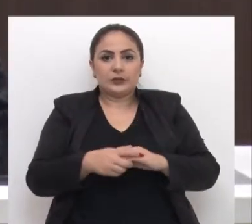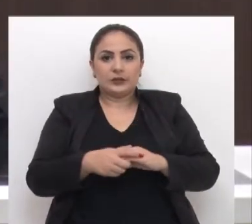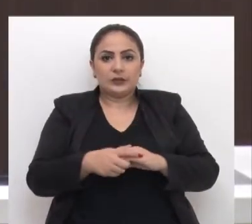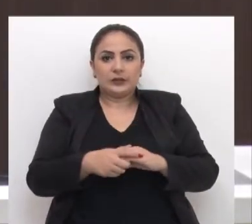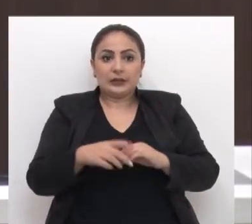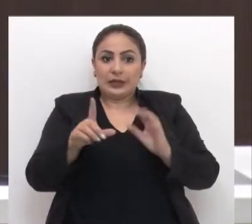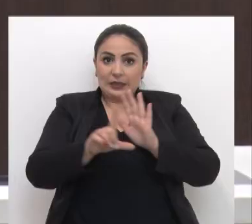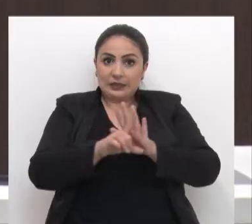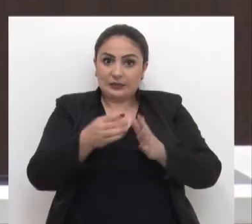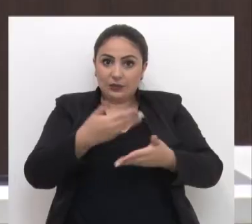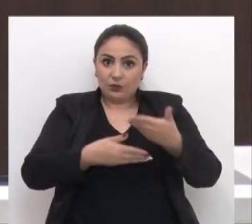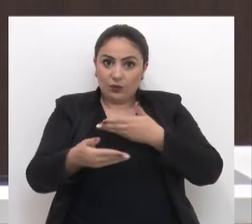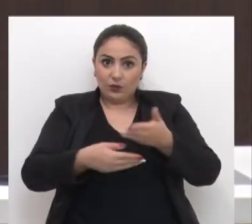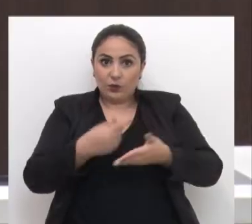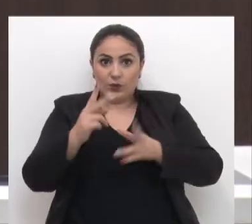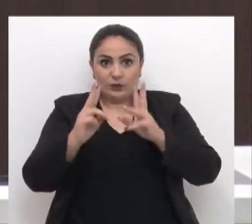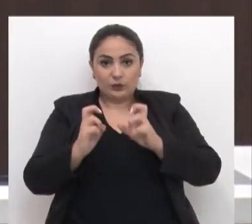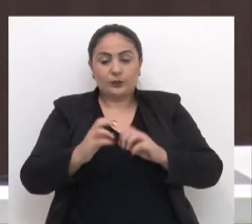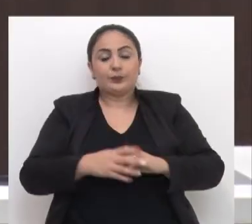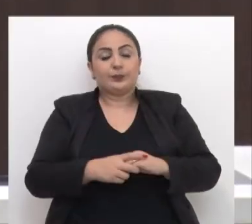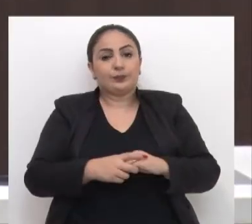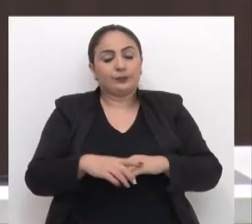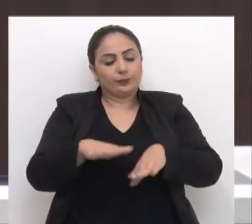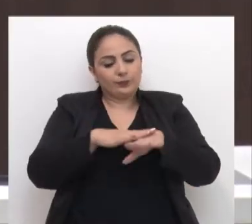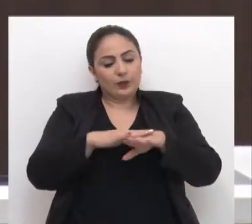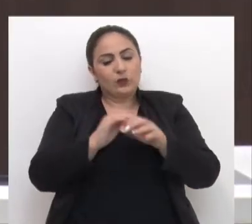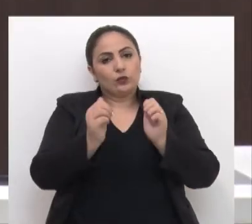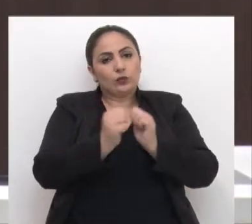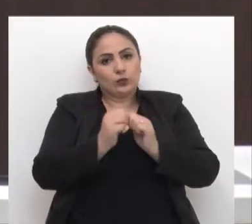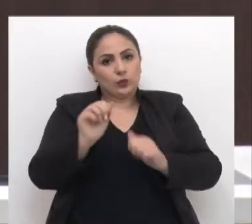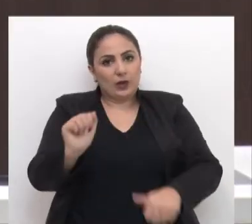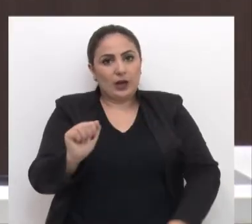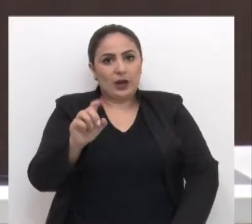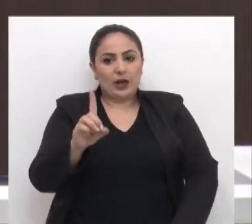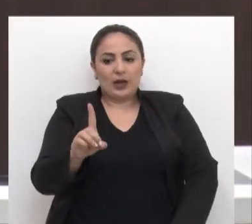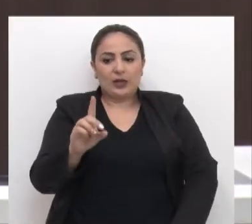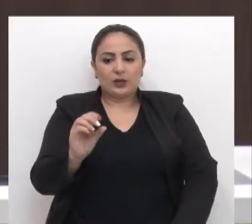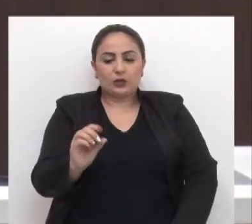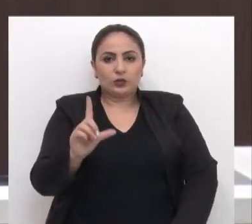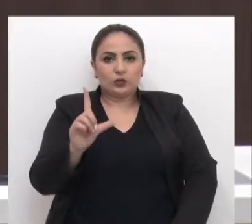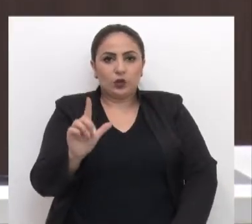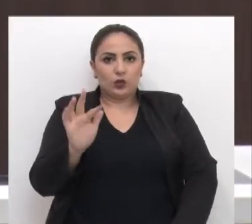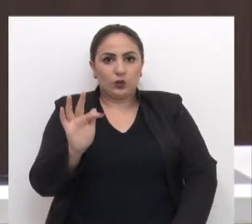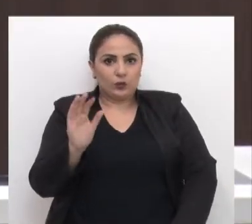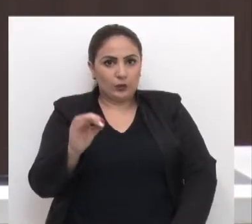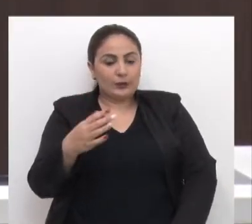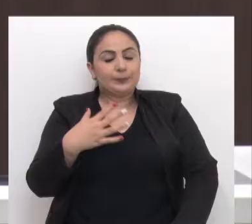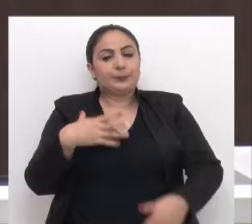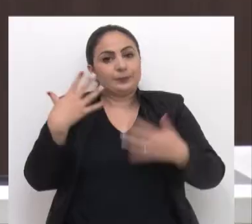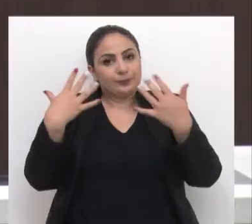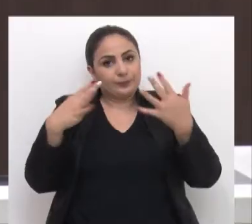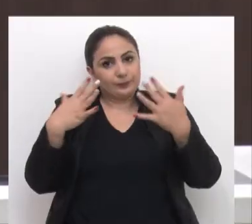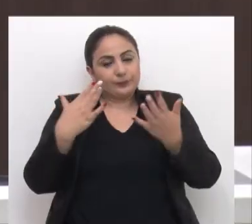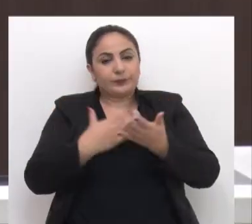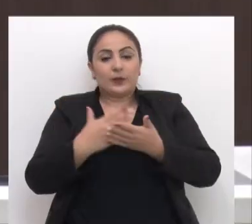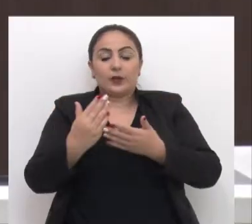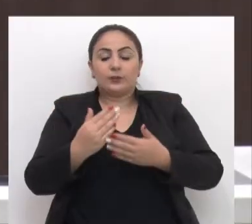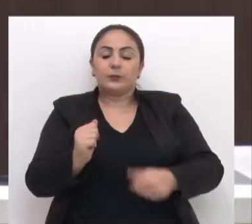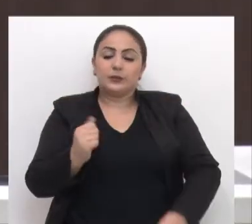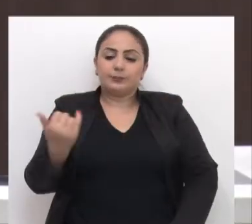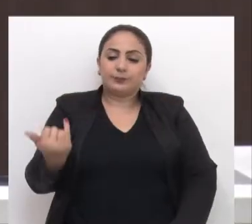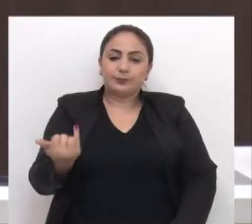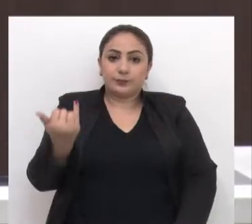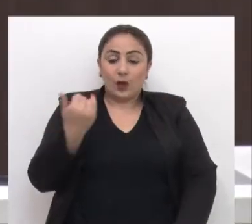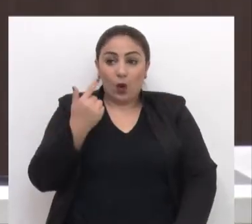exigências sanitárias e legais que envolvem a matéria. Conversando com o doutor Adolfo, ele parabenizou